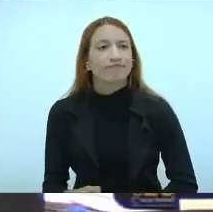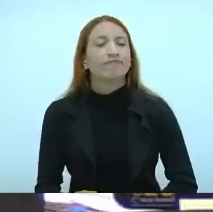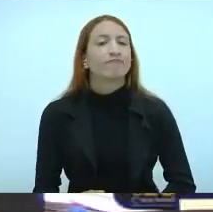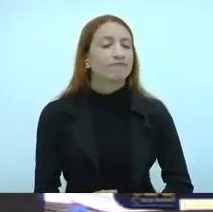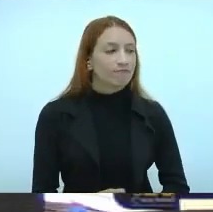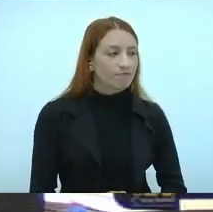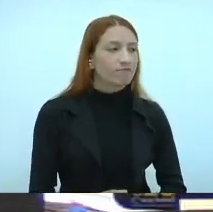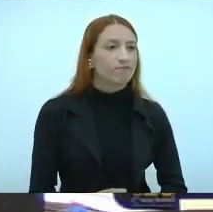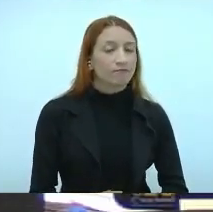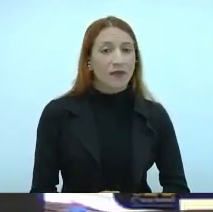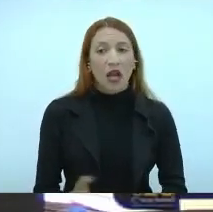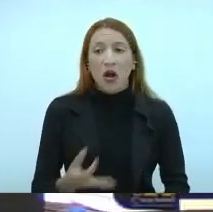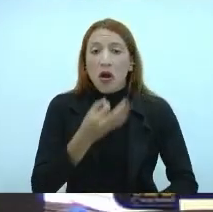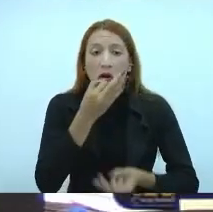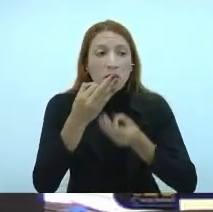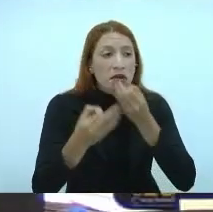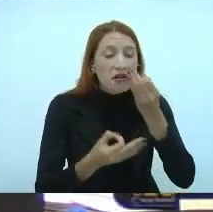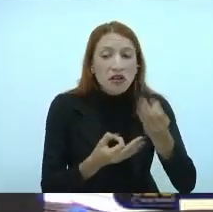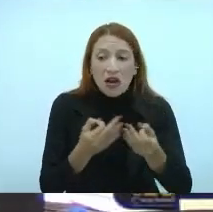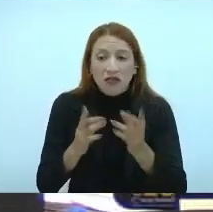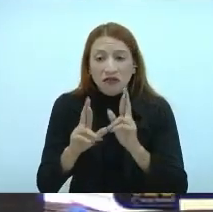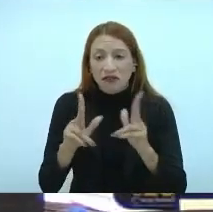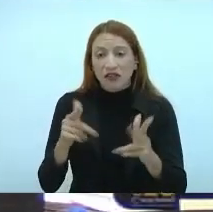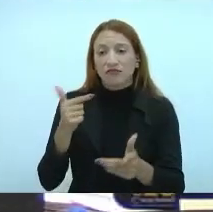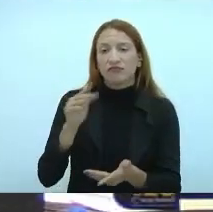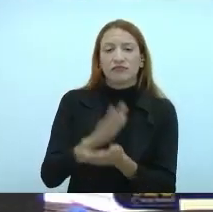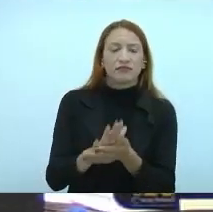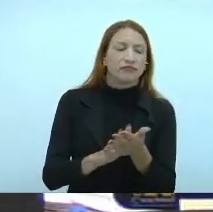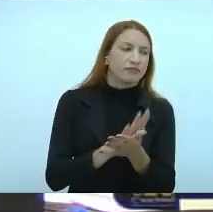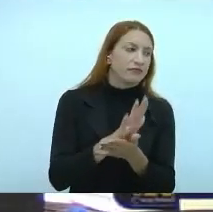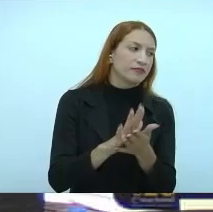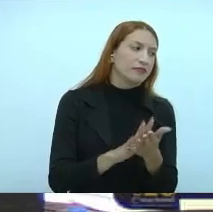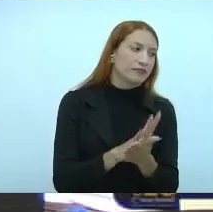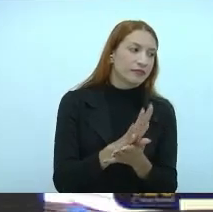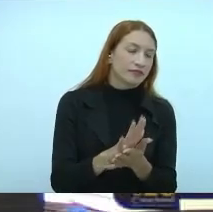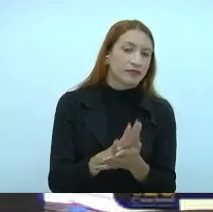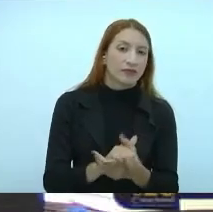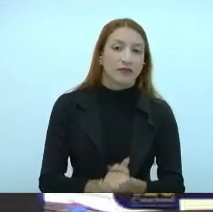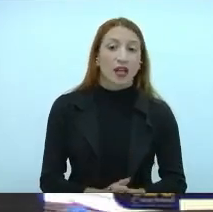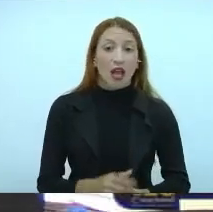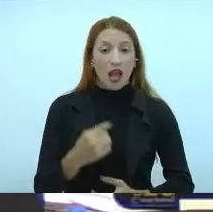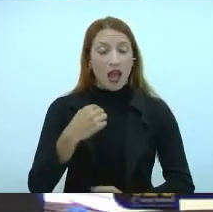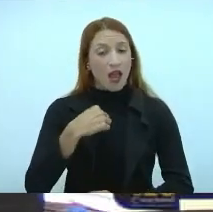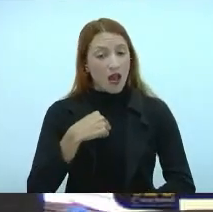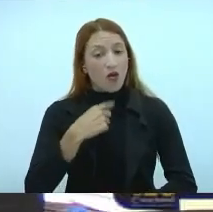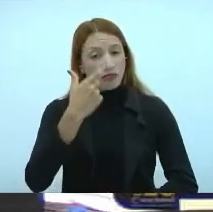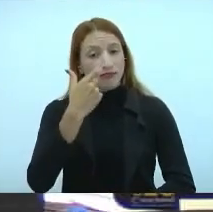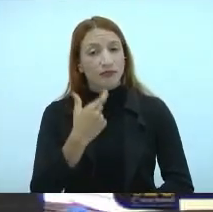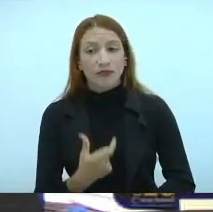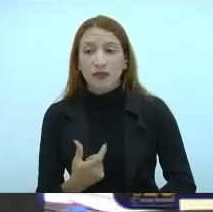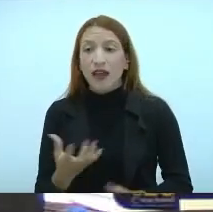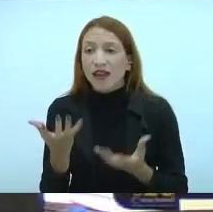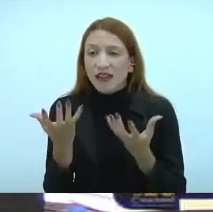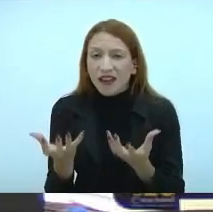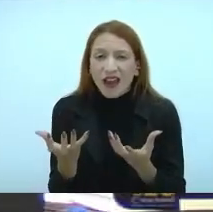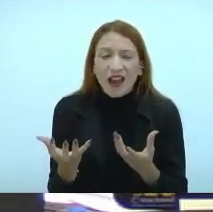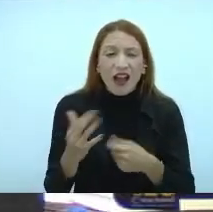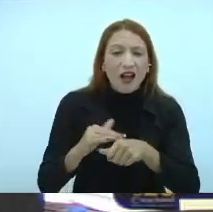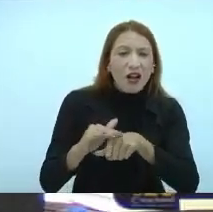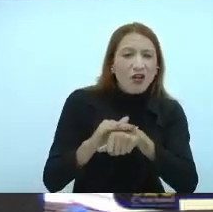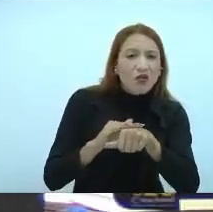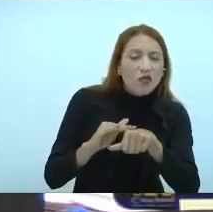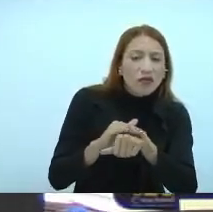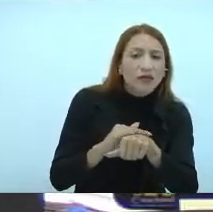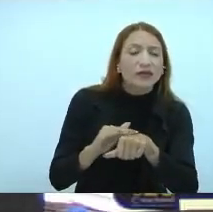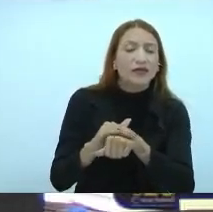não não há argumentos contra os fatos não h argument eu estou à disposição de todos vocês como muitos aqui